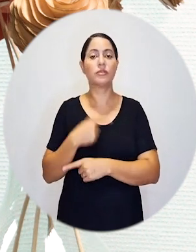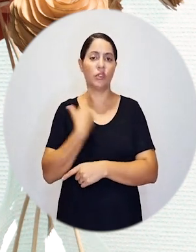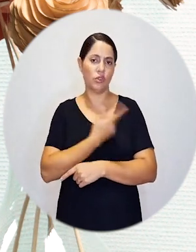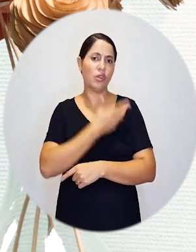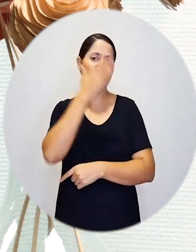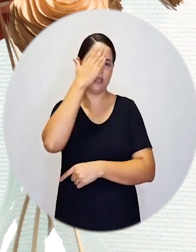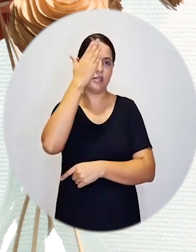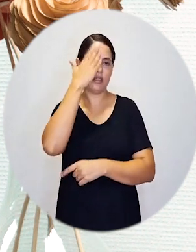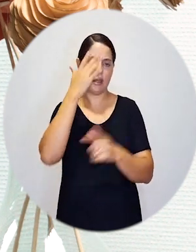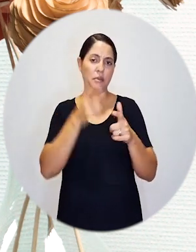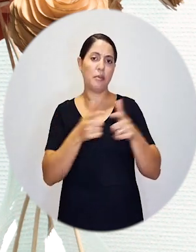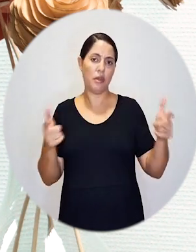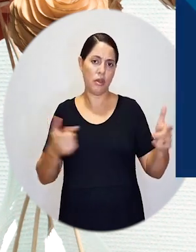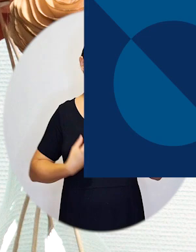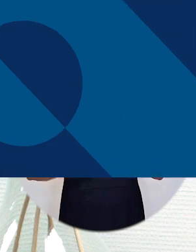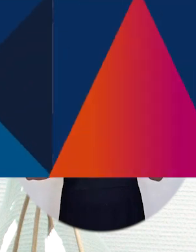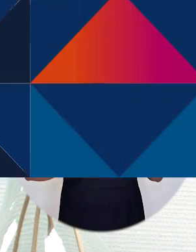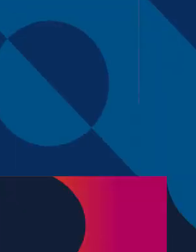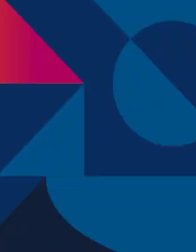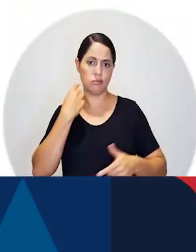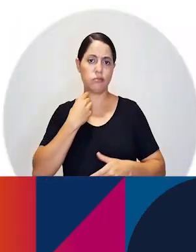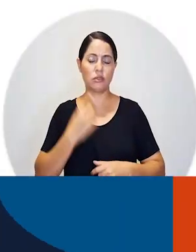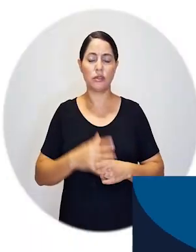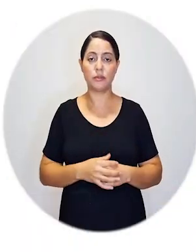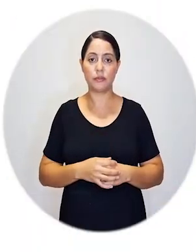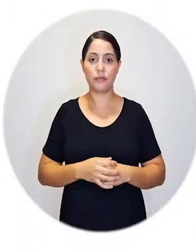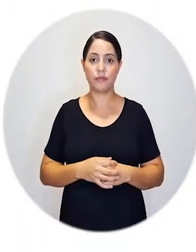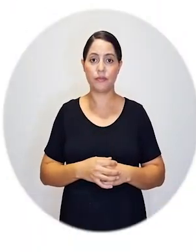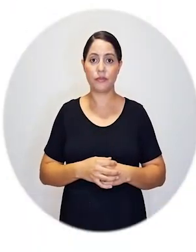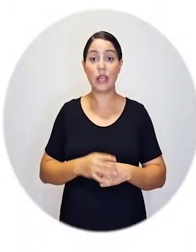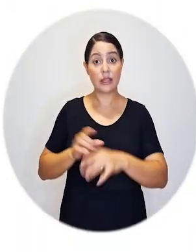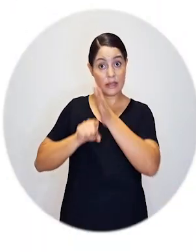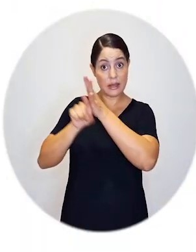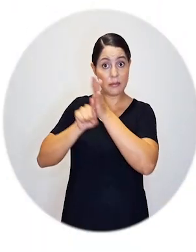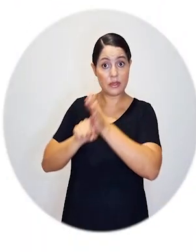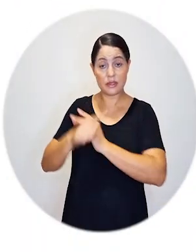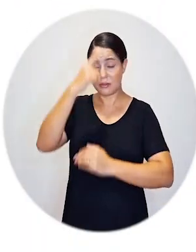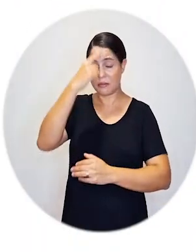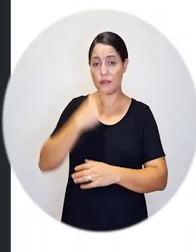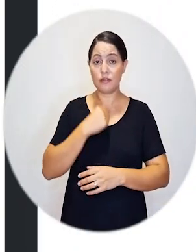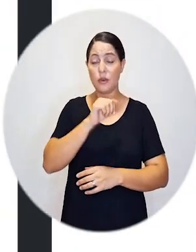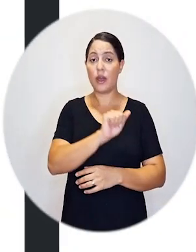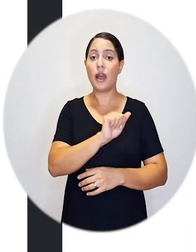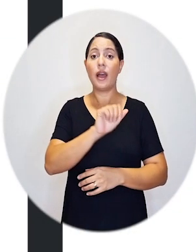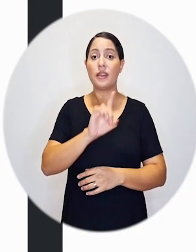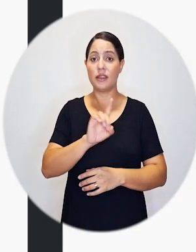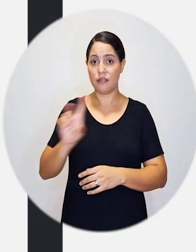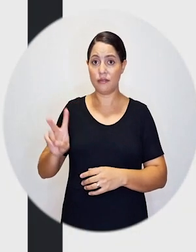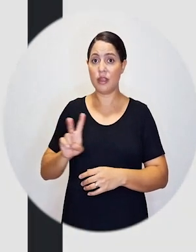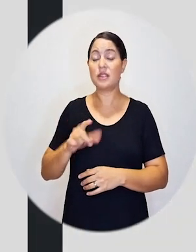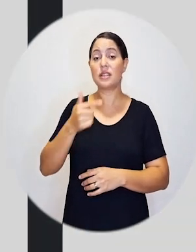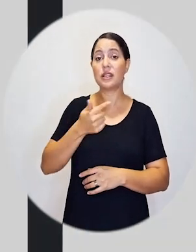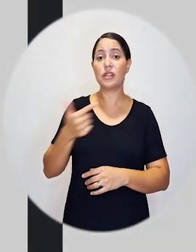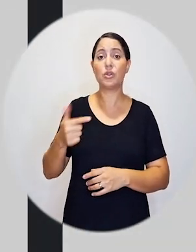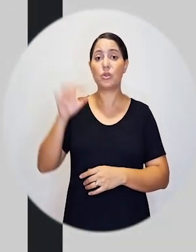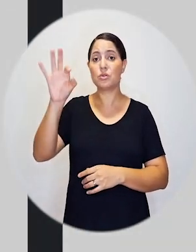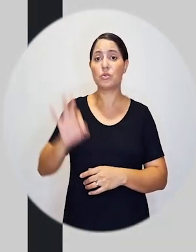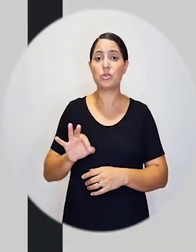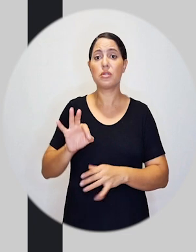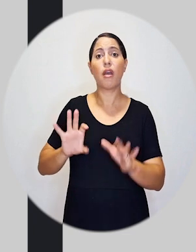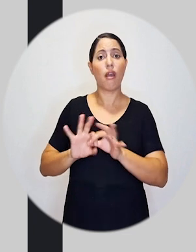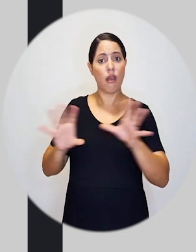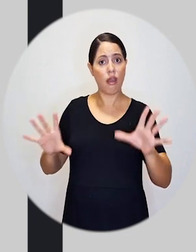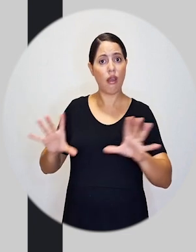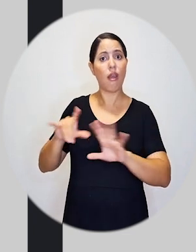a grande realidade dos advogados e advogadas. De acordo com a pesquisa, 72% dos advogados no Brasil são